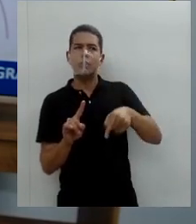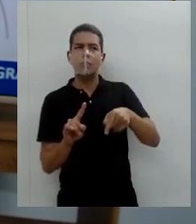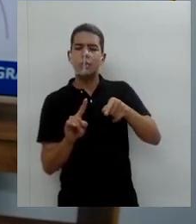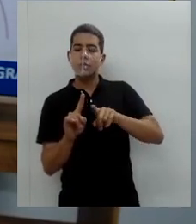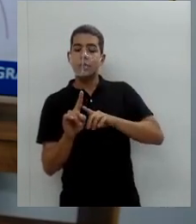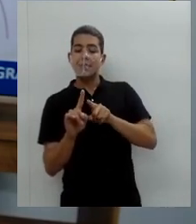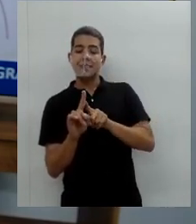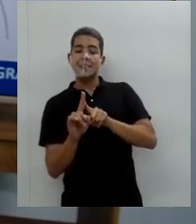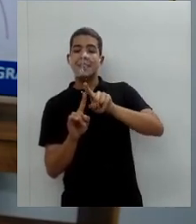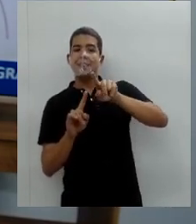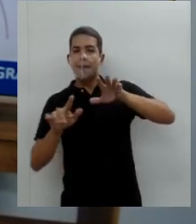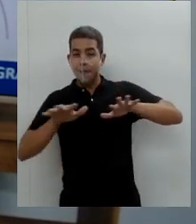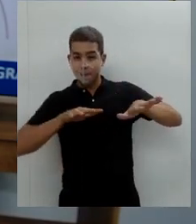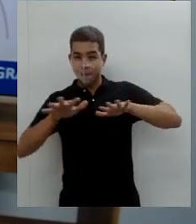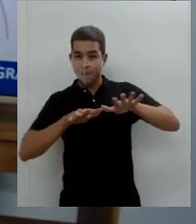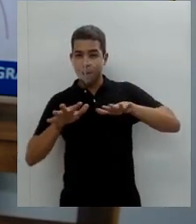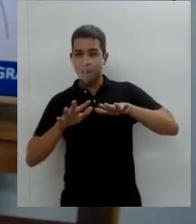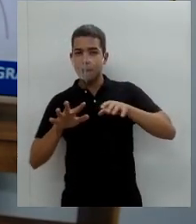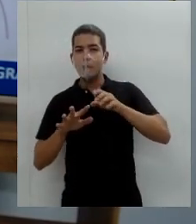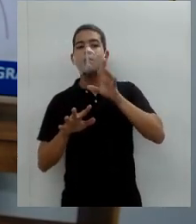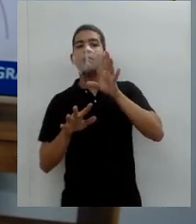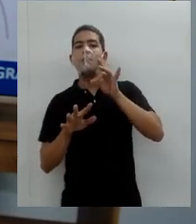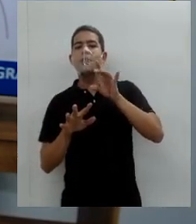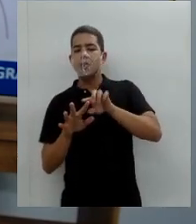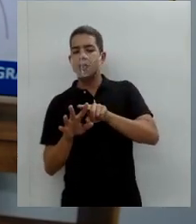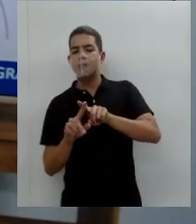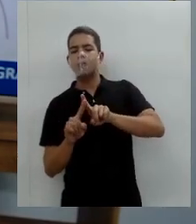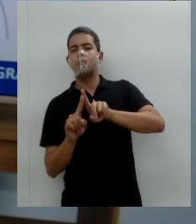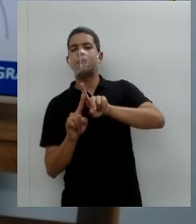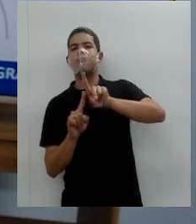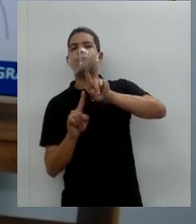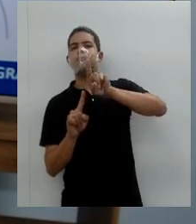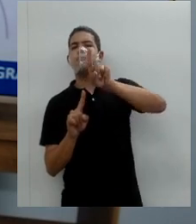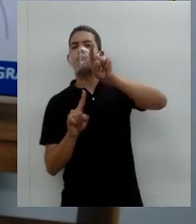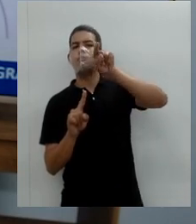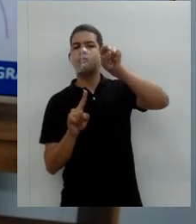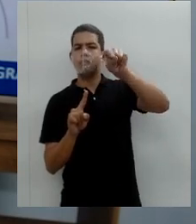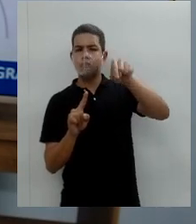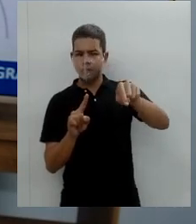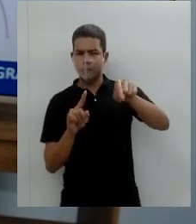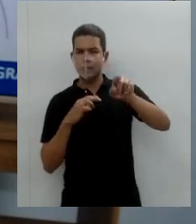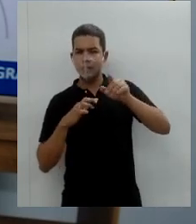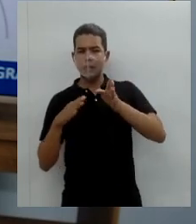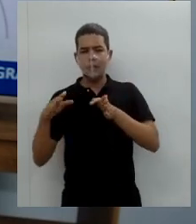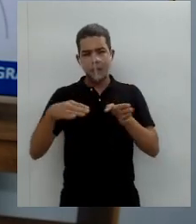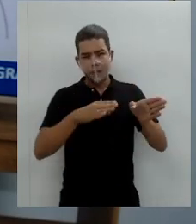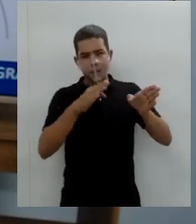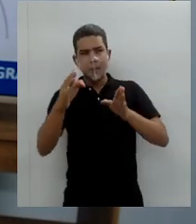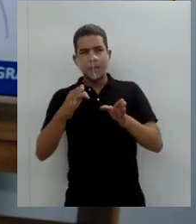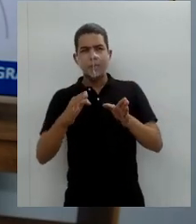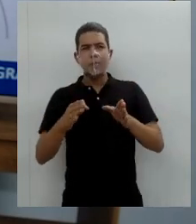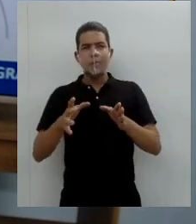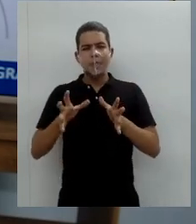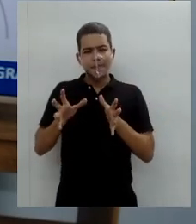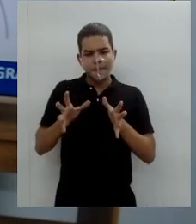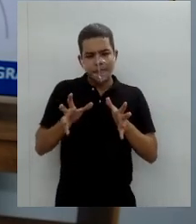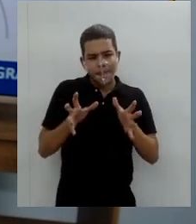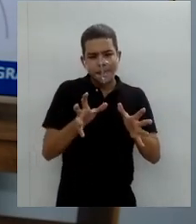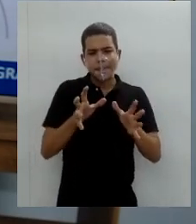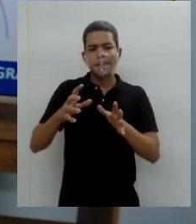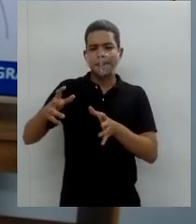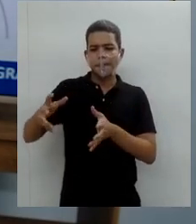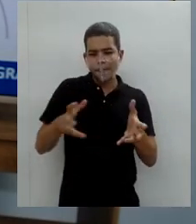essa movimentação do fluido que a água representa no caminho que a pressão exercida pela